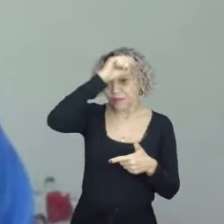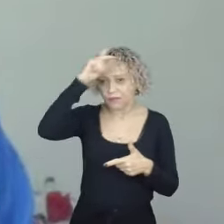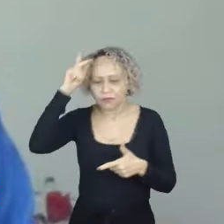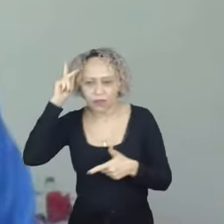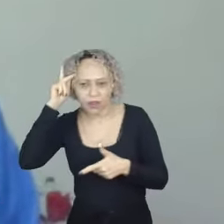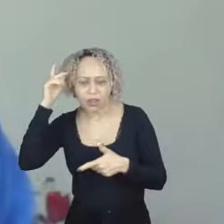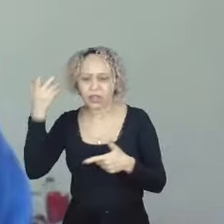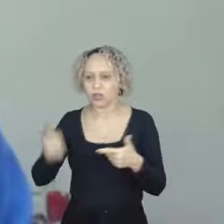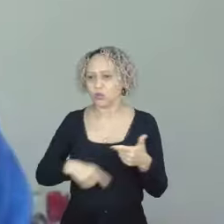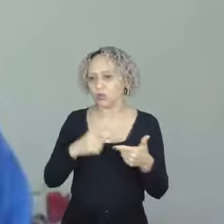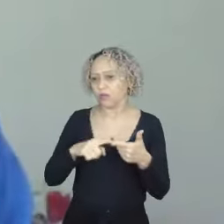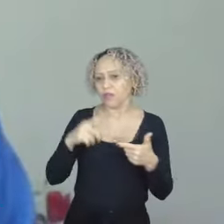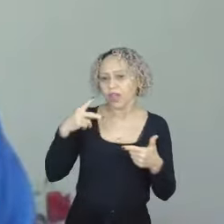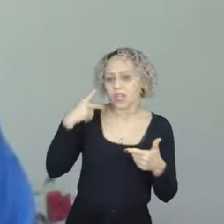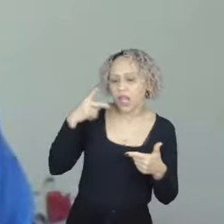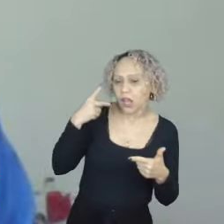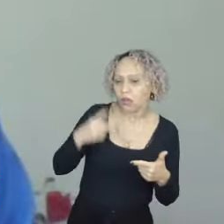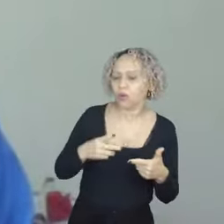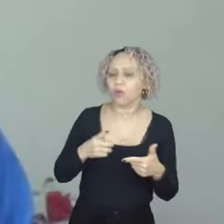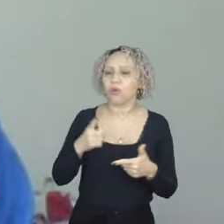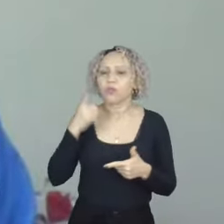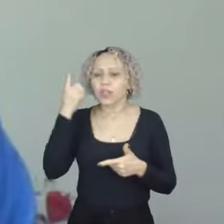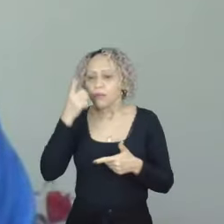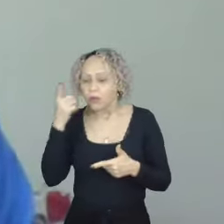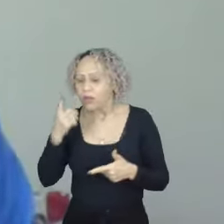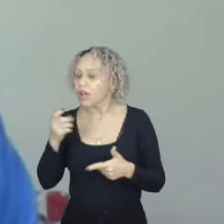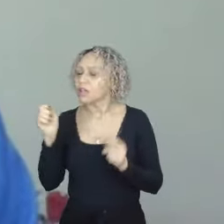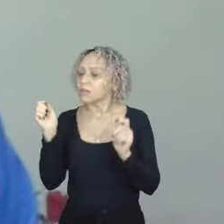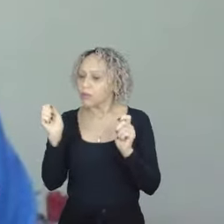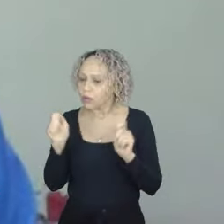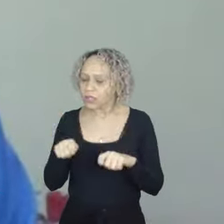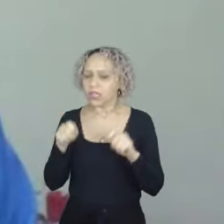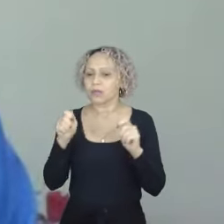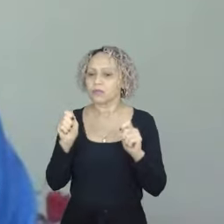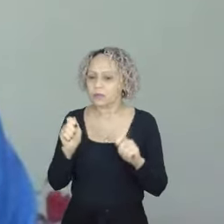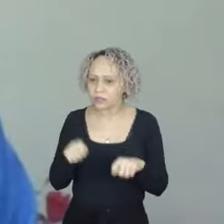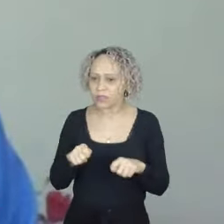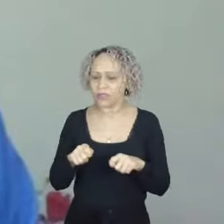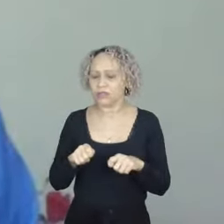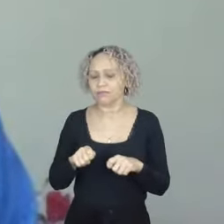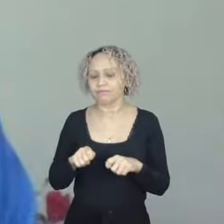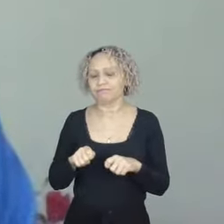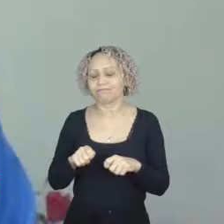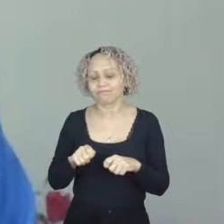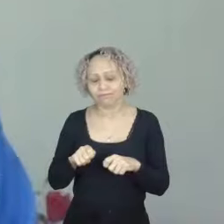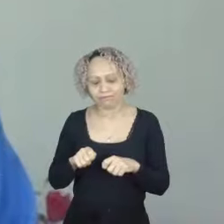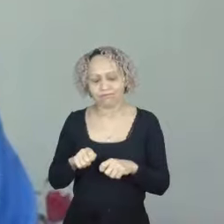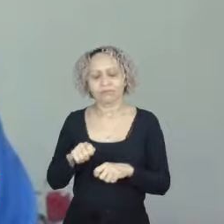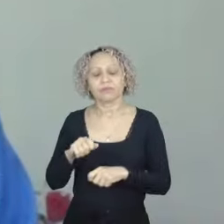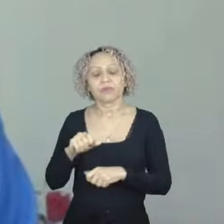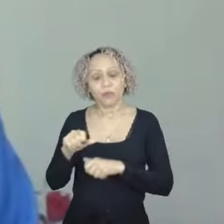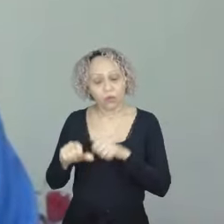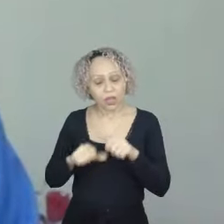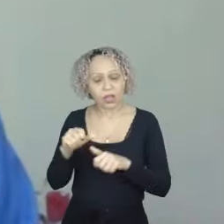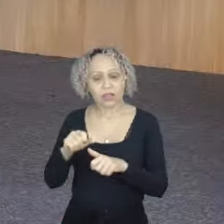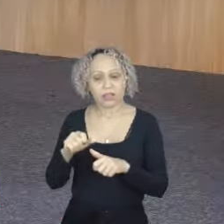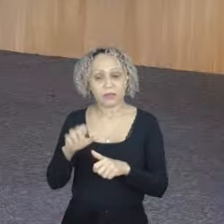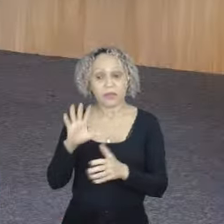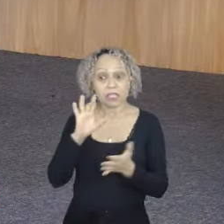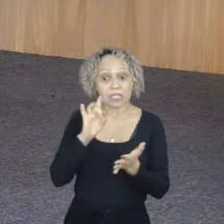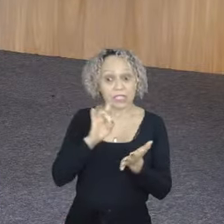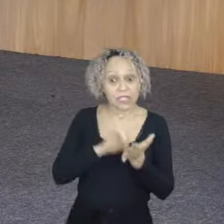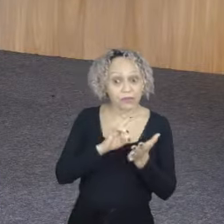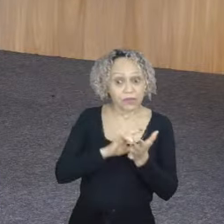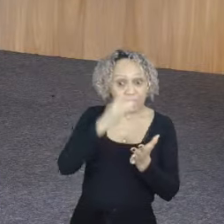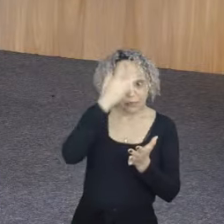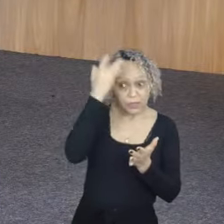e o PT está dando essa contribuição, que eu acho que é uma excelente contribuição para a cidadania brasileira.